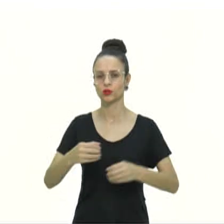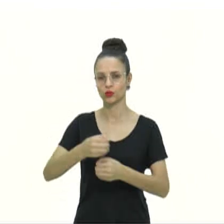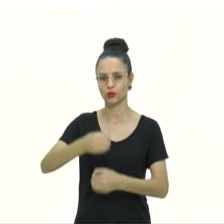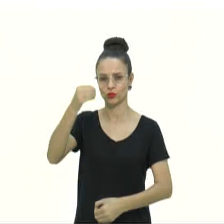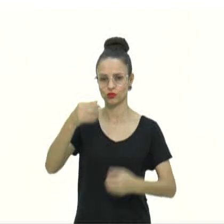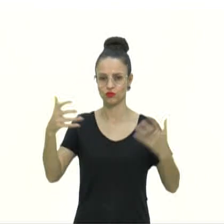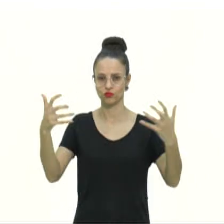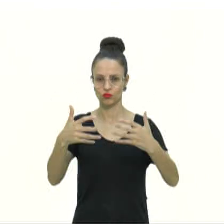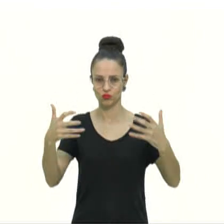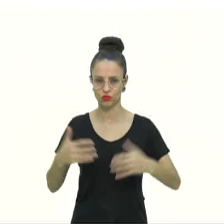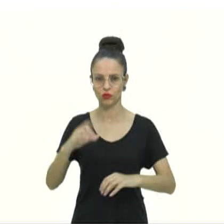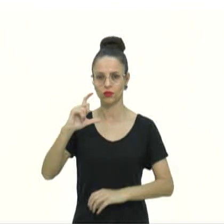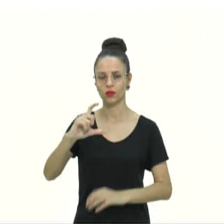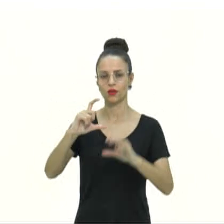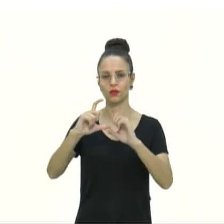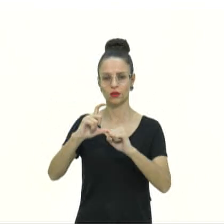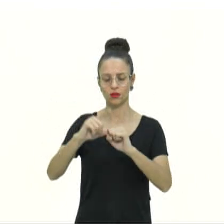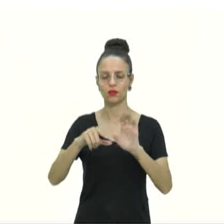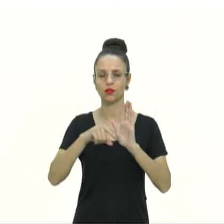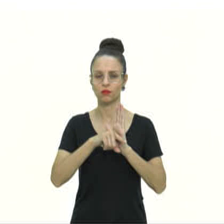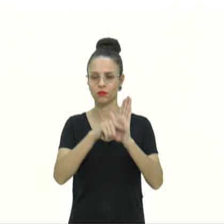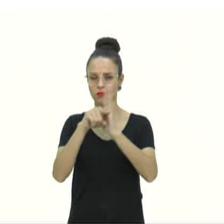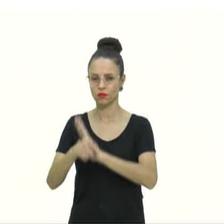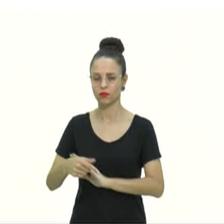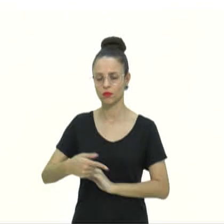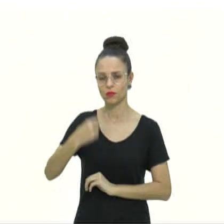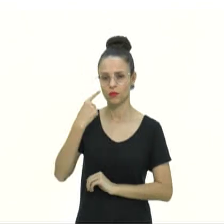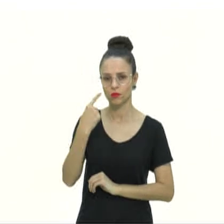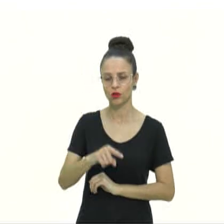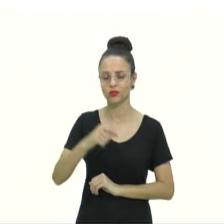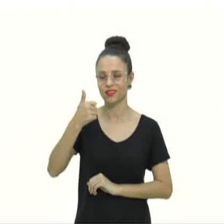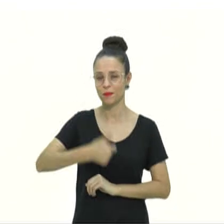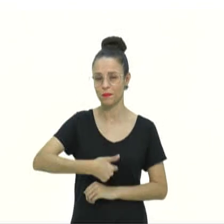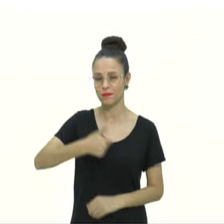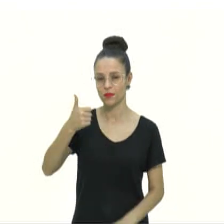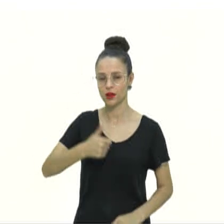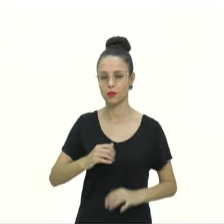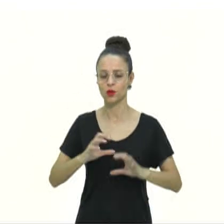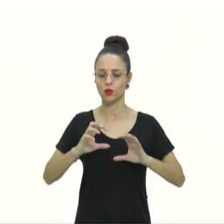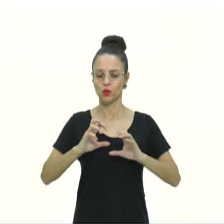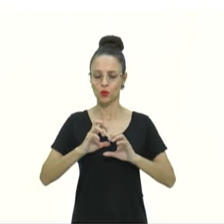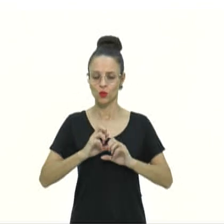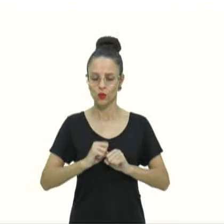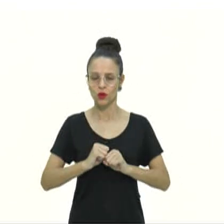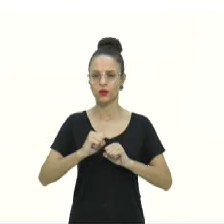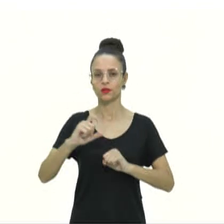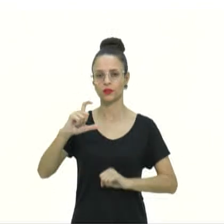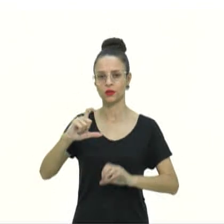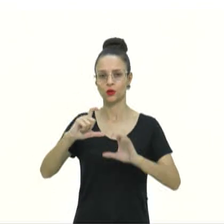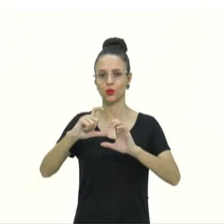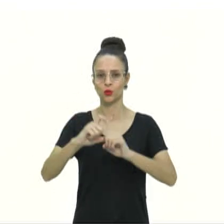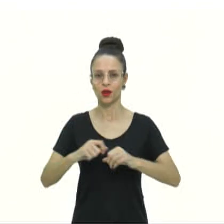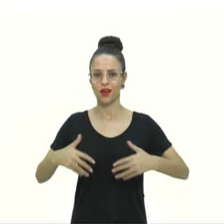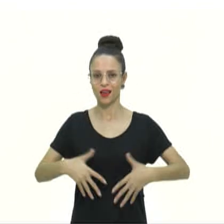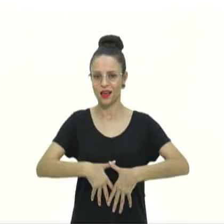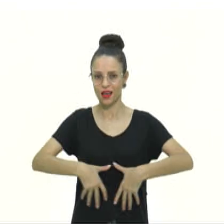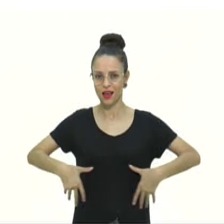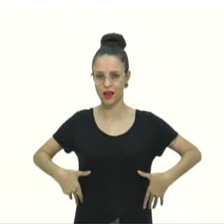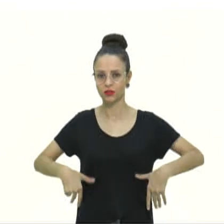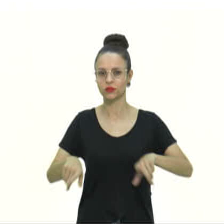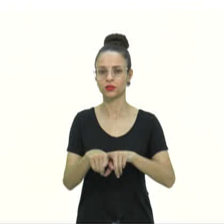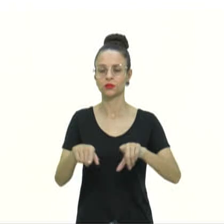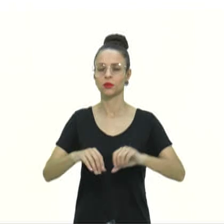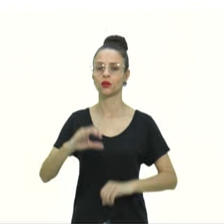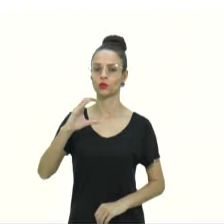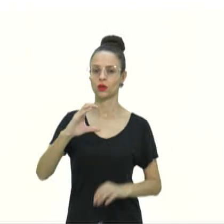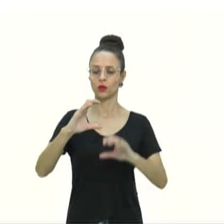né? Estudos mostram que o diafragma é o primeiro que se contrai logo em seguida os músculos da parede abdominal. É essencial